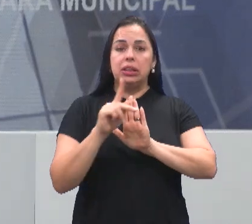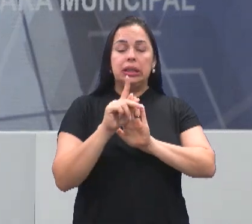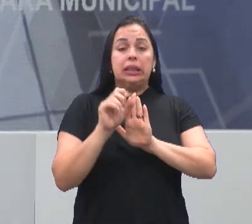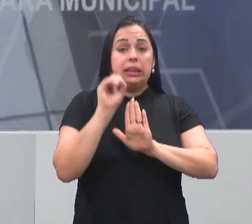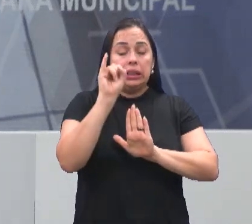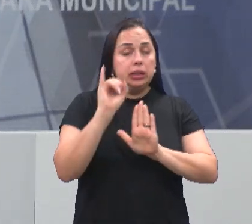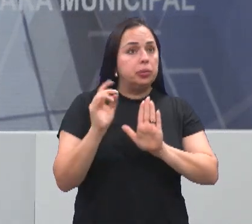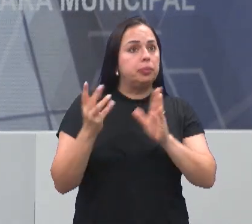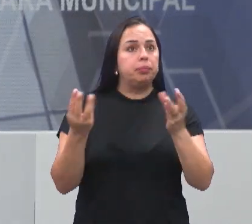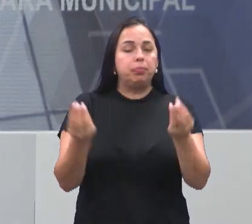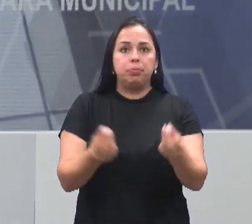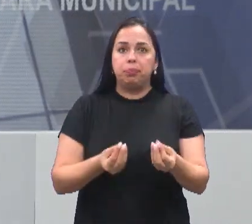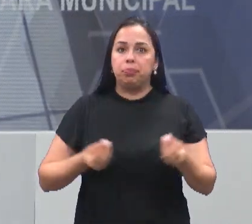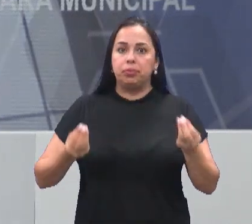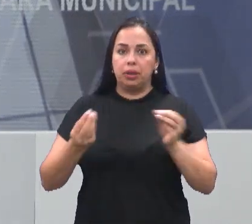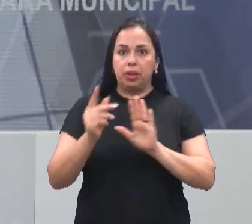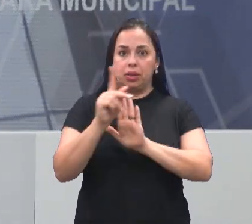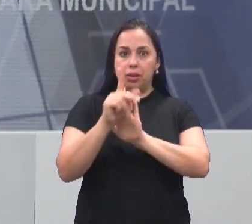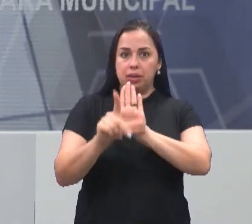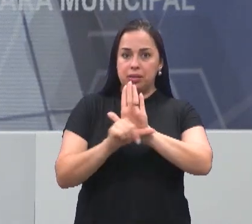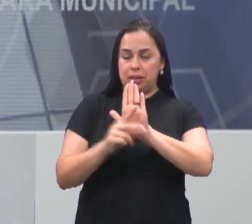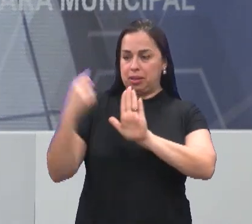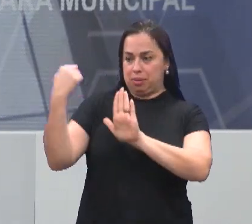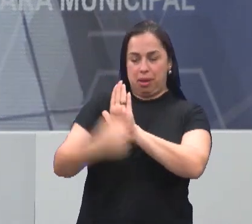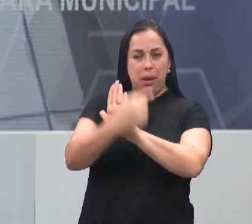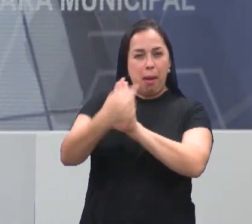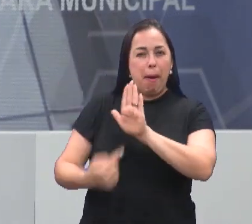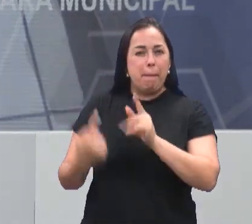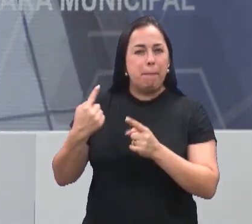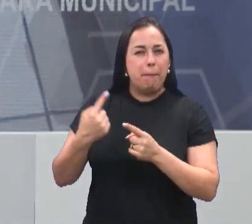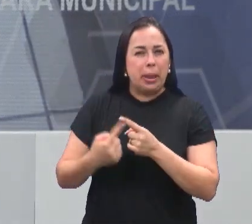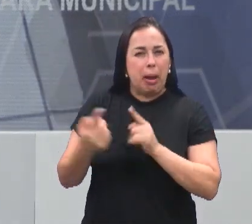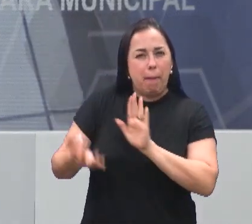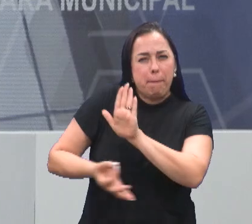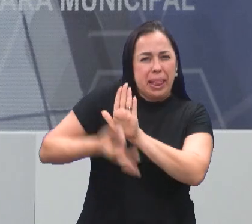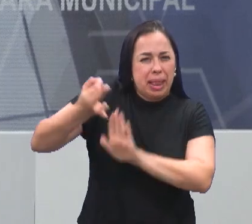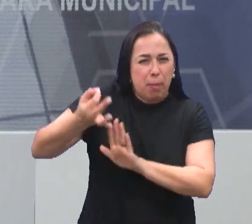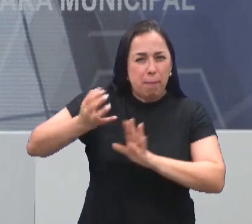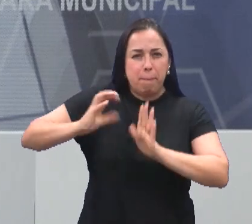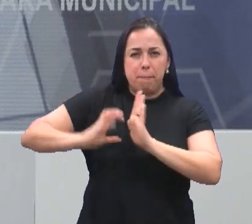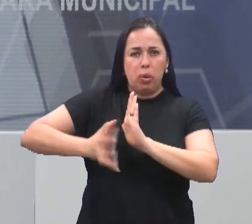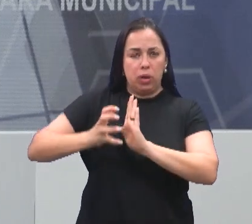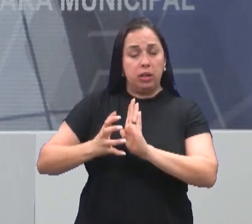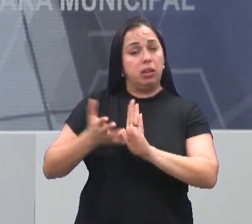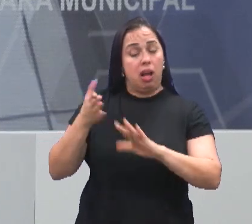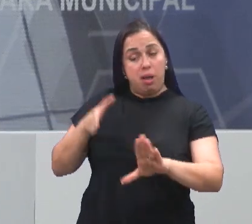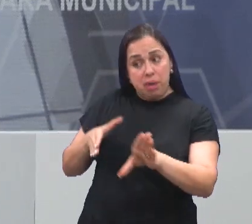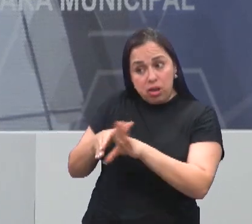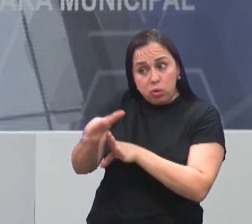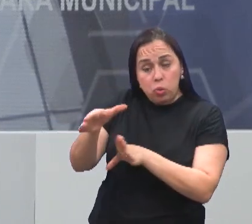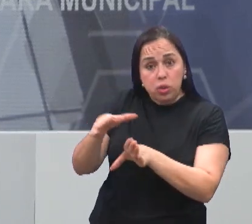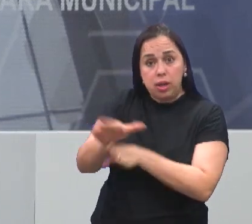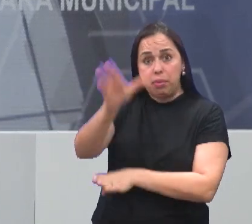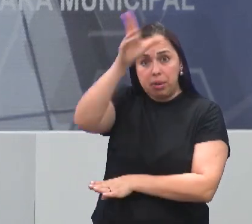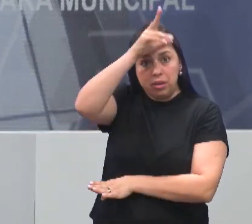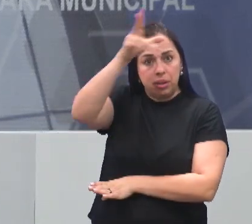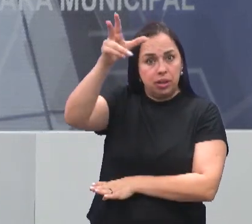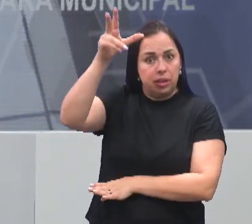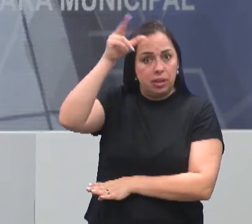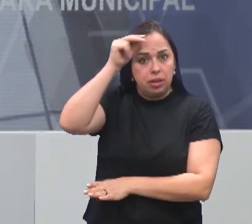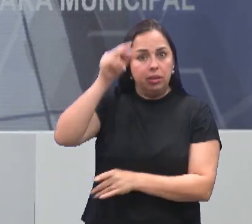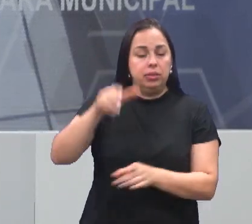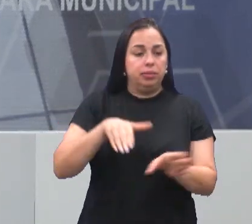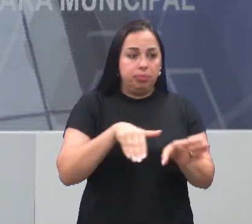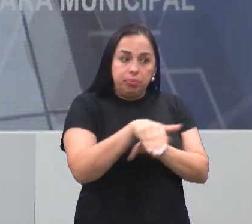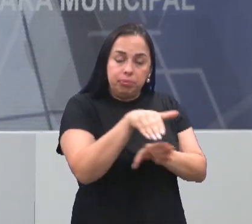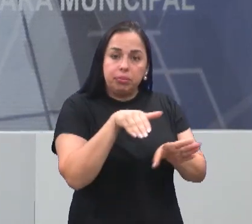sendo vetado por uma questão política, sugiro ao prefeito, sugiro ao